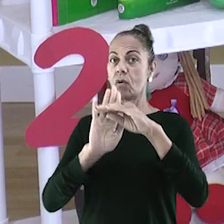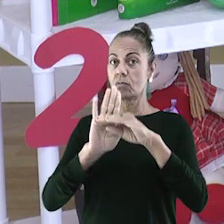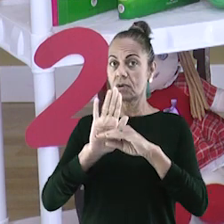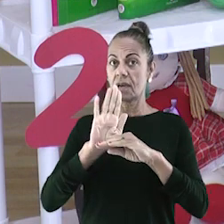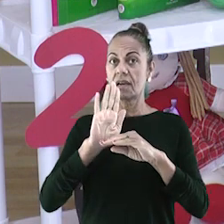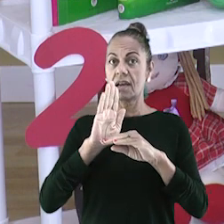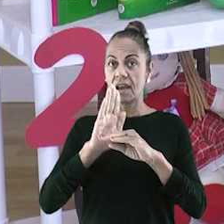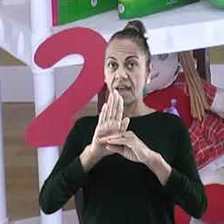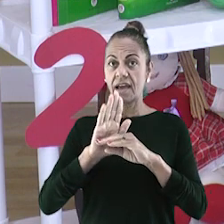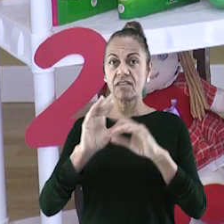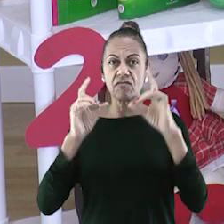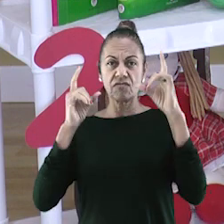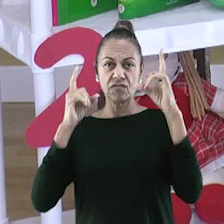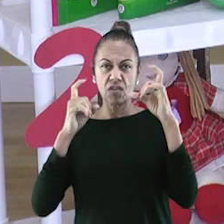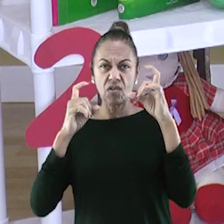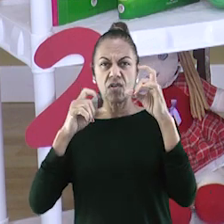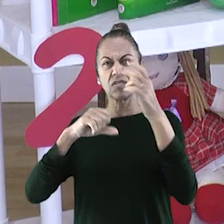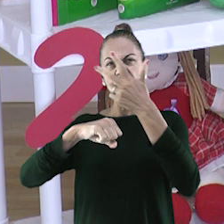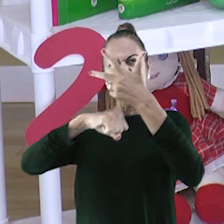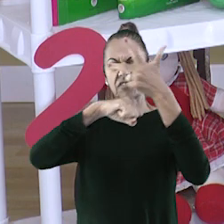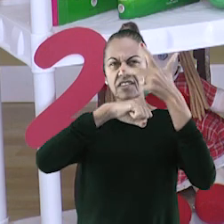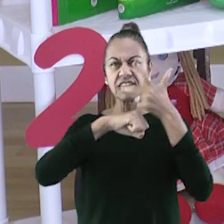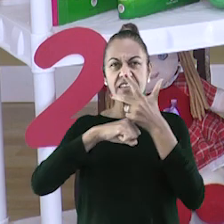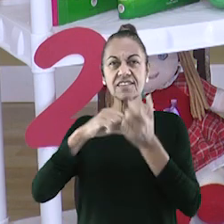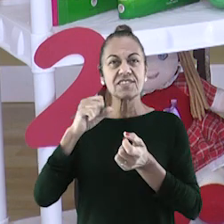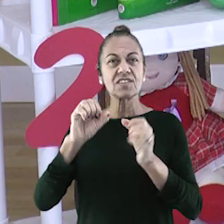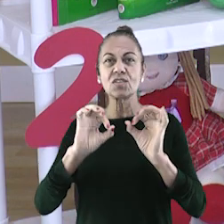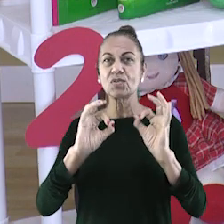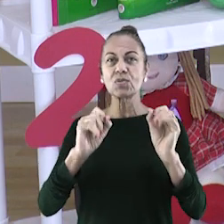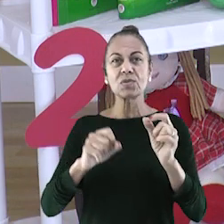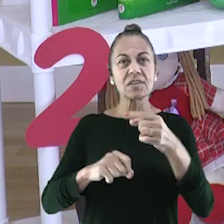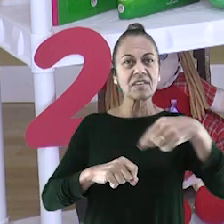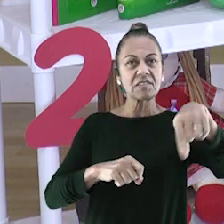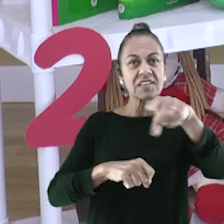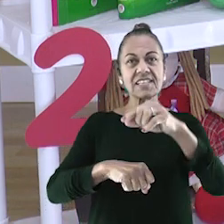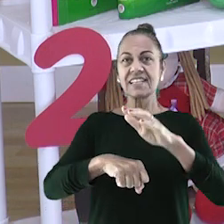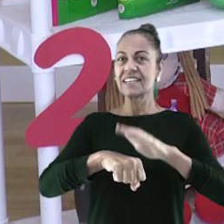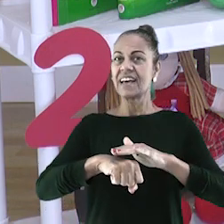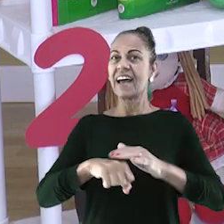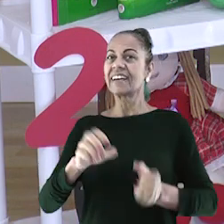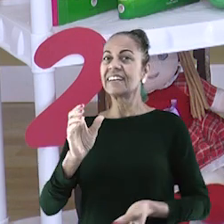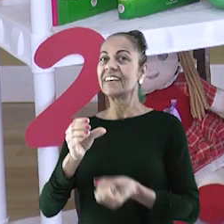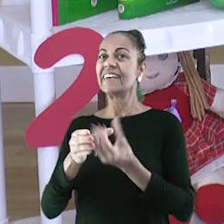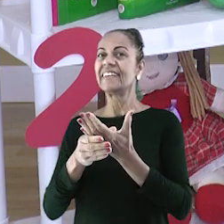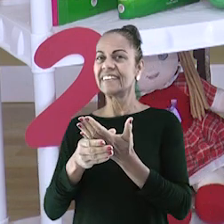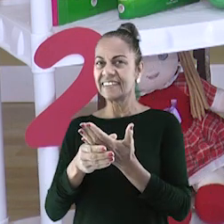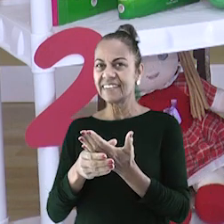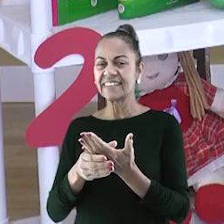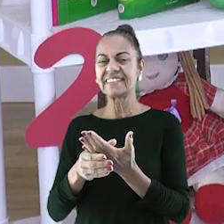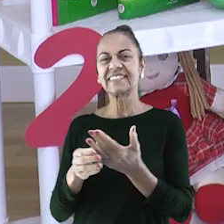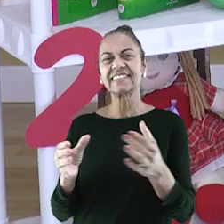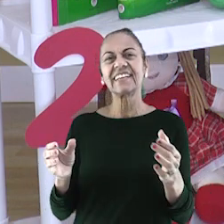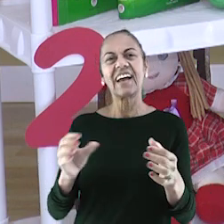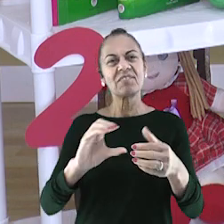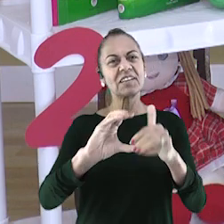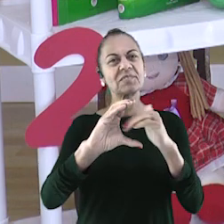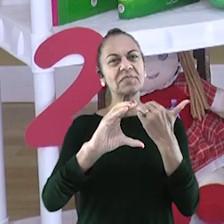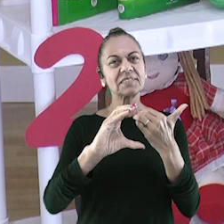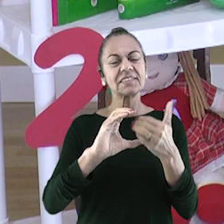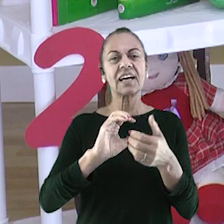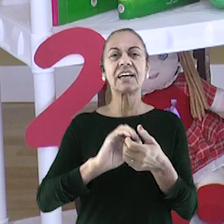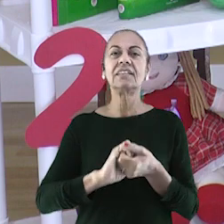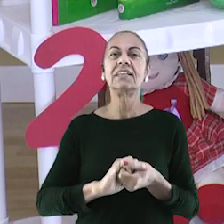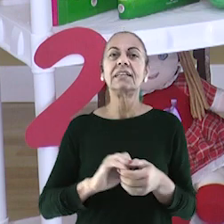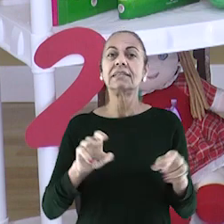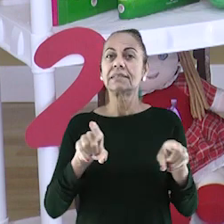aparecendo aí na tela. Acesse o formulário e envie a sua foto ou vídeo da sua produção de hoje. Ou também,